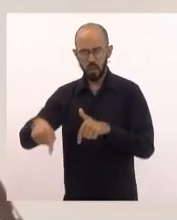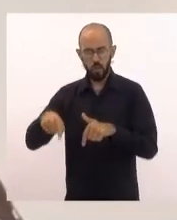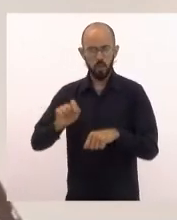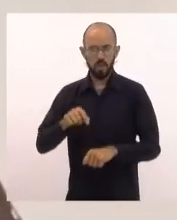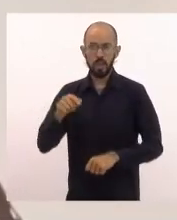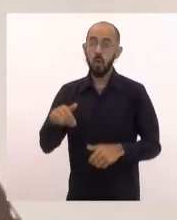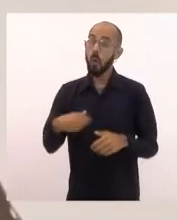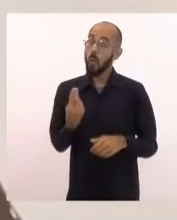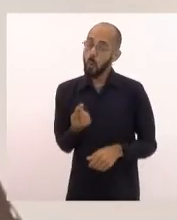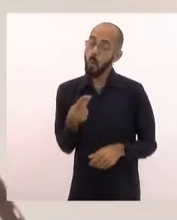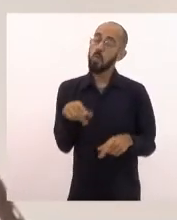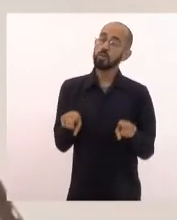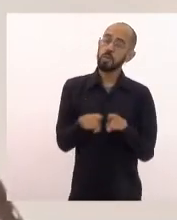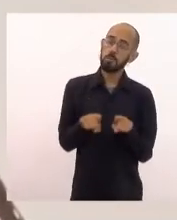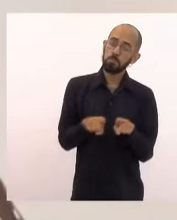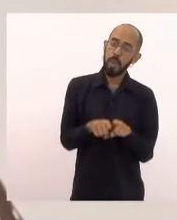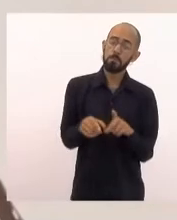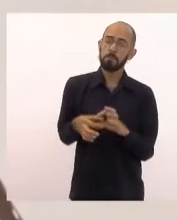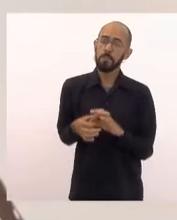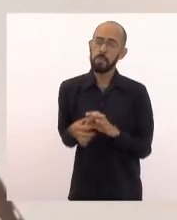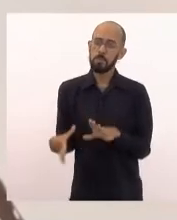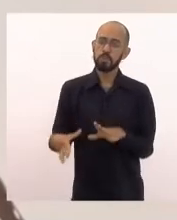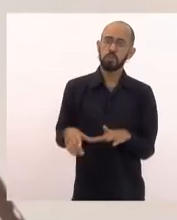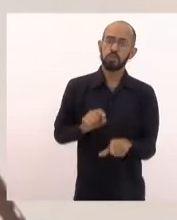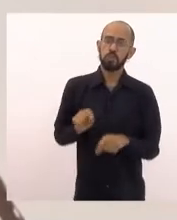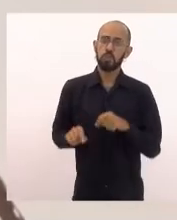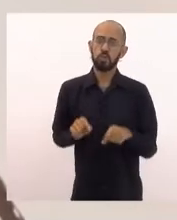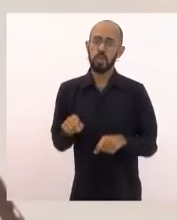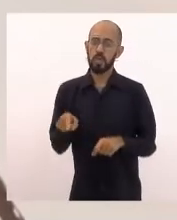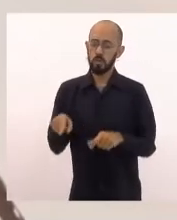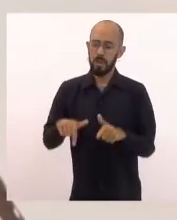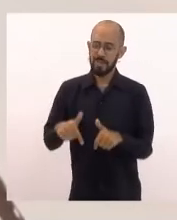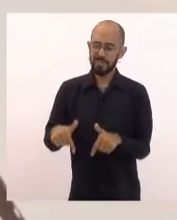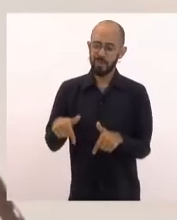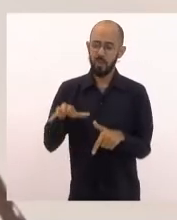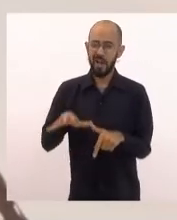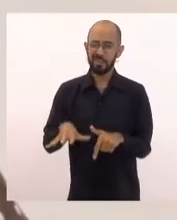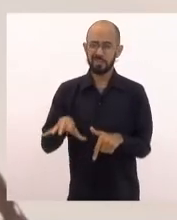mesmo permitir que um ato desse tipo seja